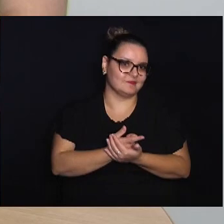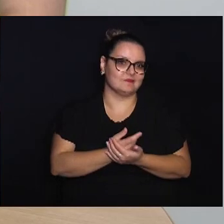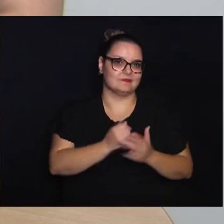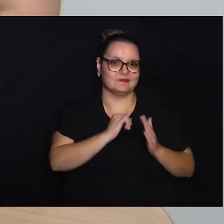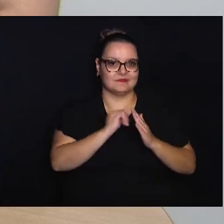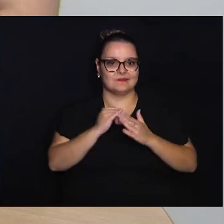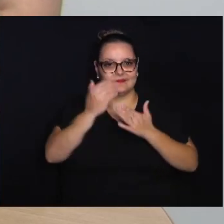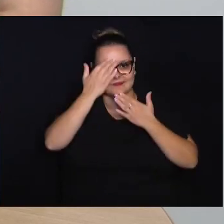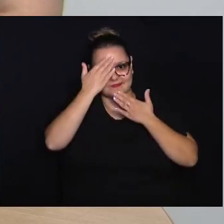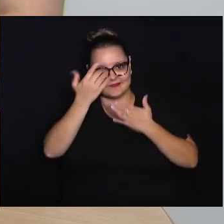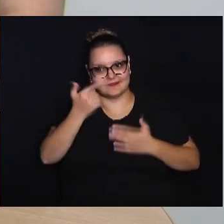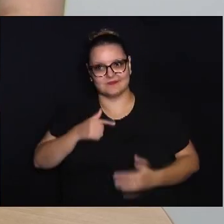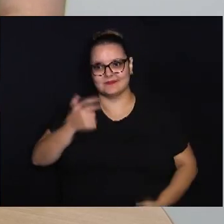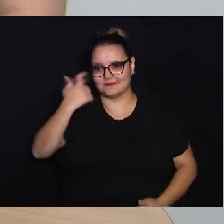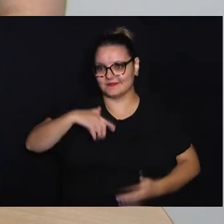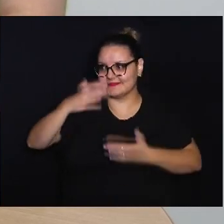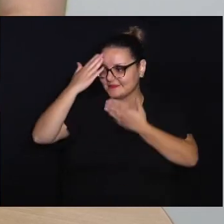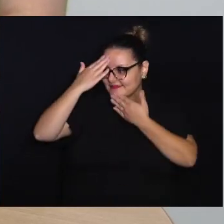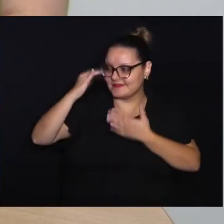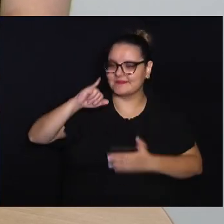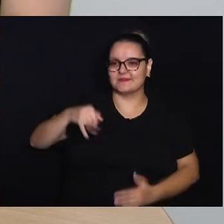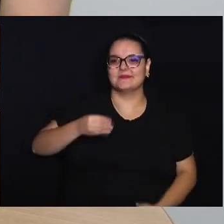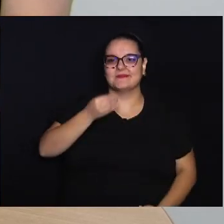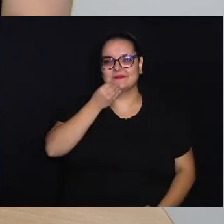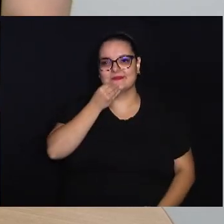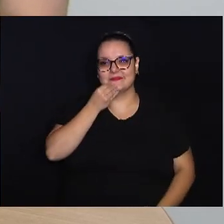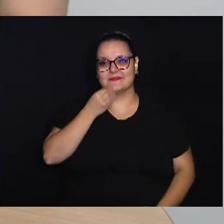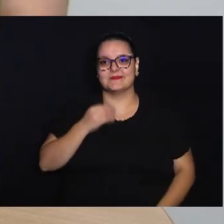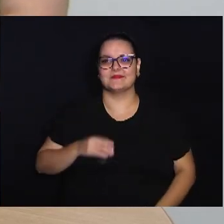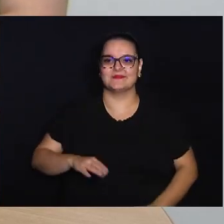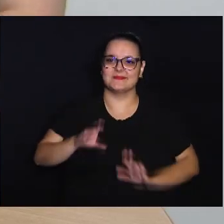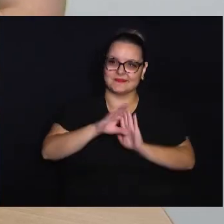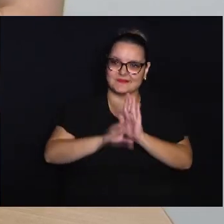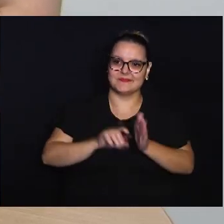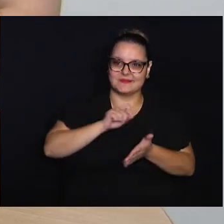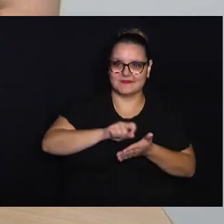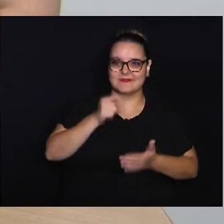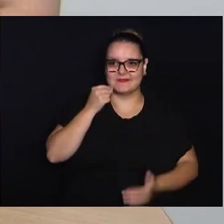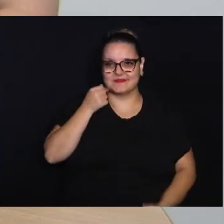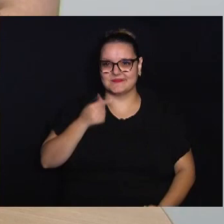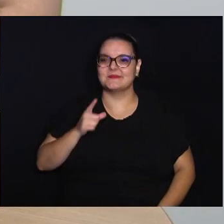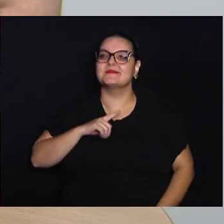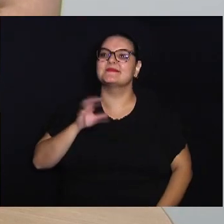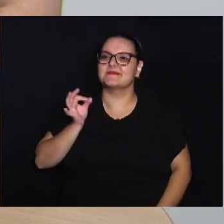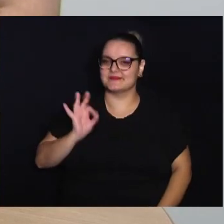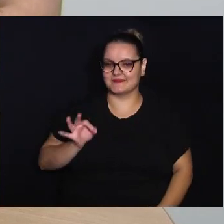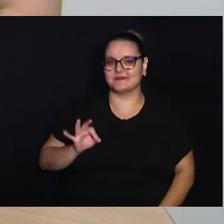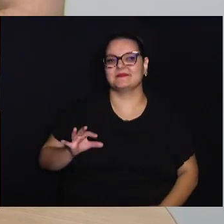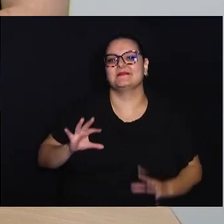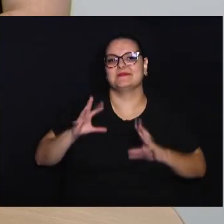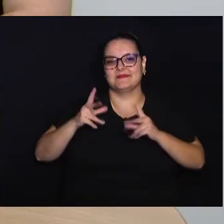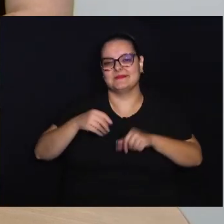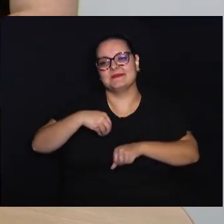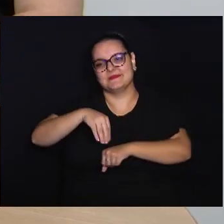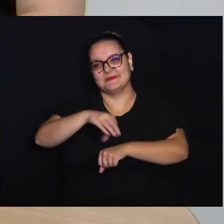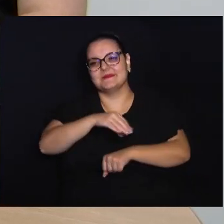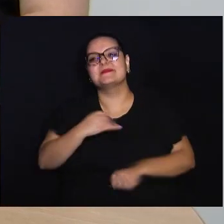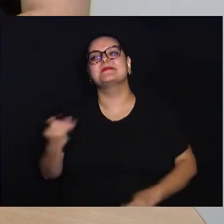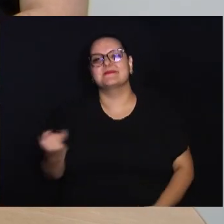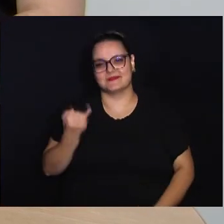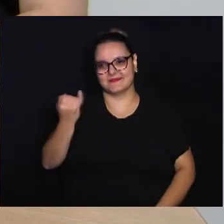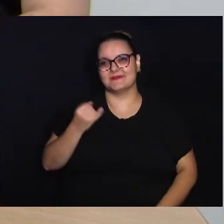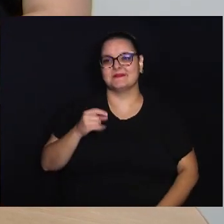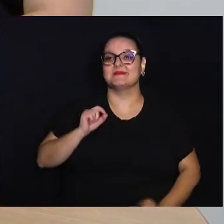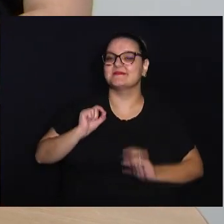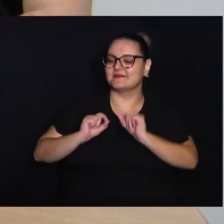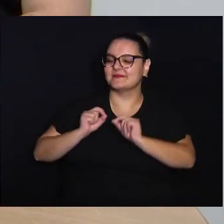comprar imóveis, viu? Muito obrigado mais uma vez. Eu que agradeço a oportunidade de estar aqui no quadro Na Ponta do Lápis. Eu tenho certeza que todas essas dicas